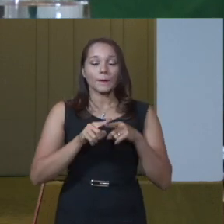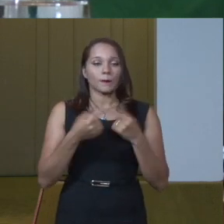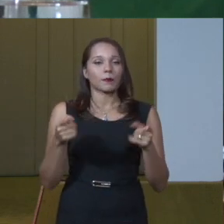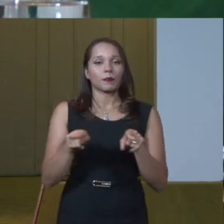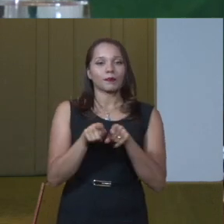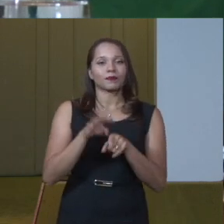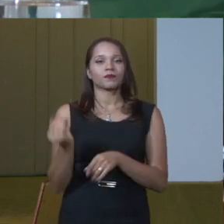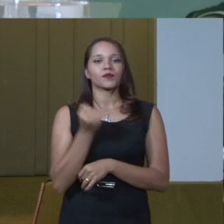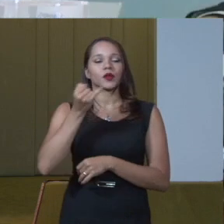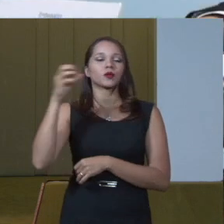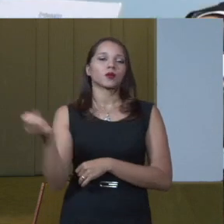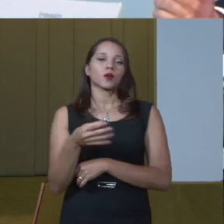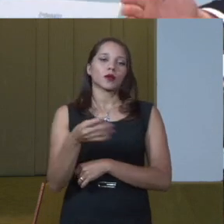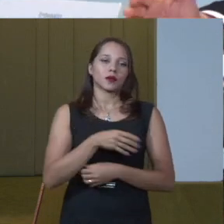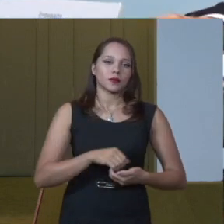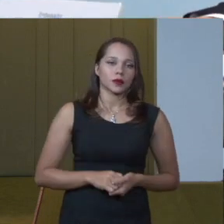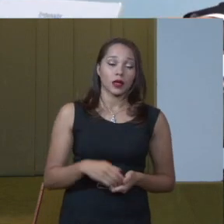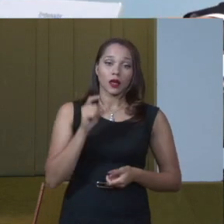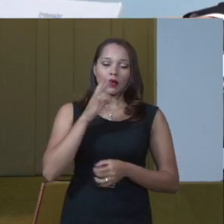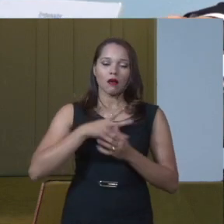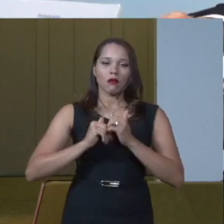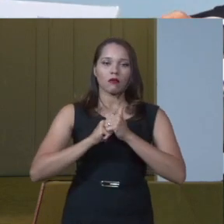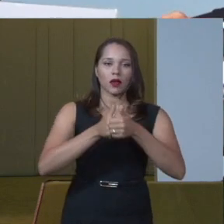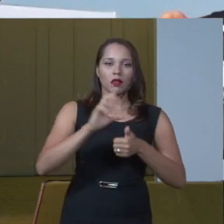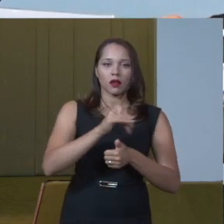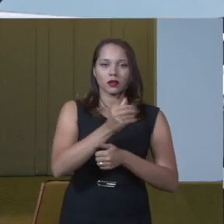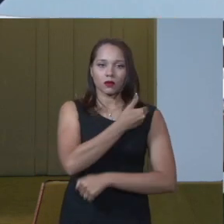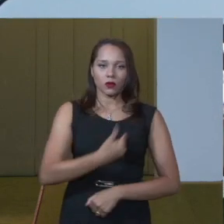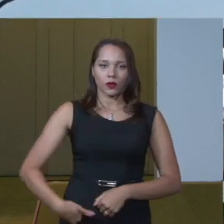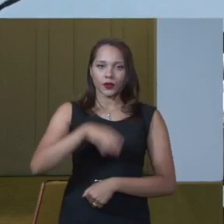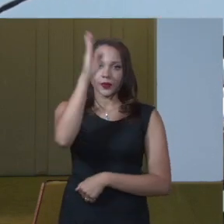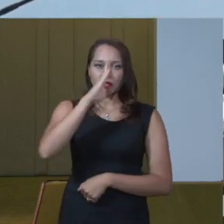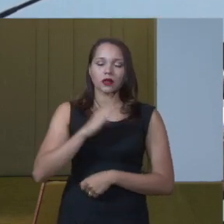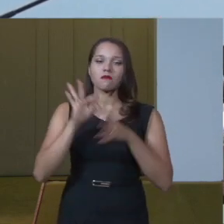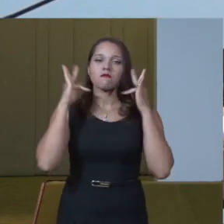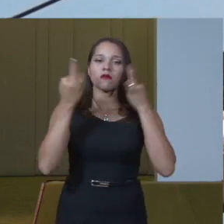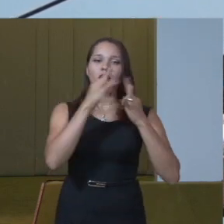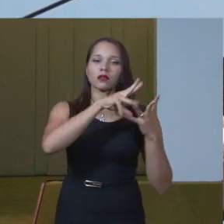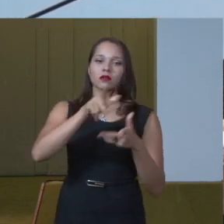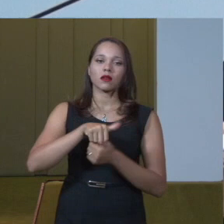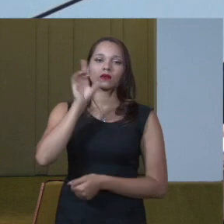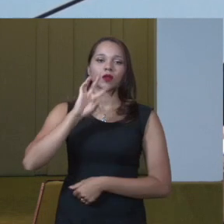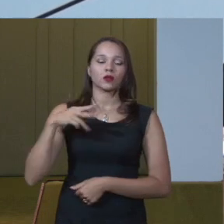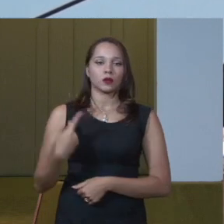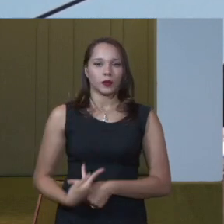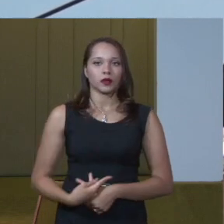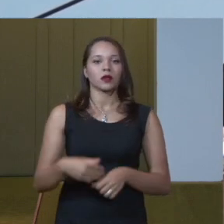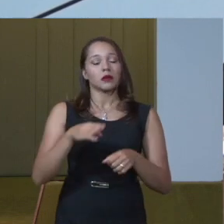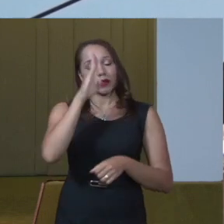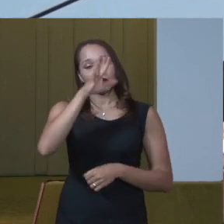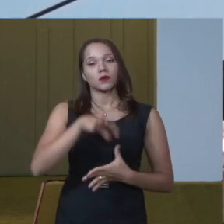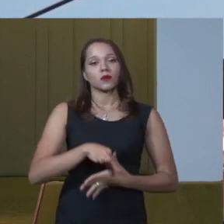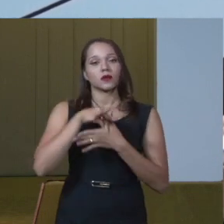também importantes novidades. Quem tem acompanhado a atuação do governo brasileiro nos fóruns internacionais de direitos humanos, sobretudo o